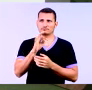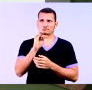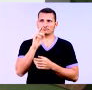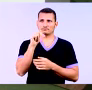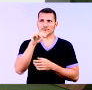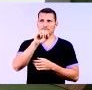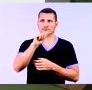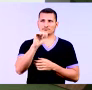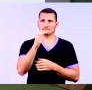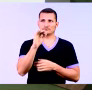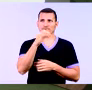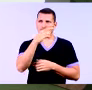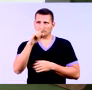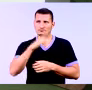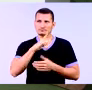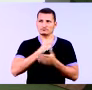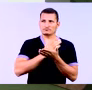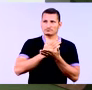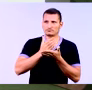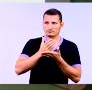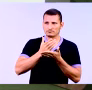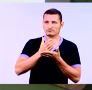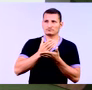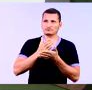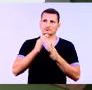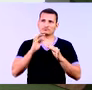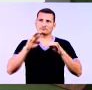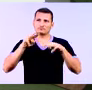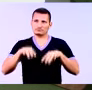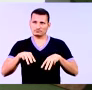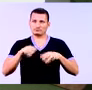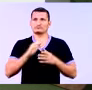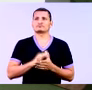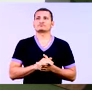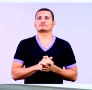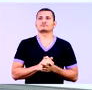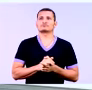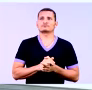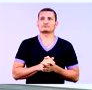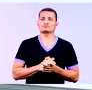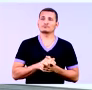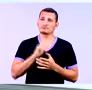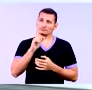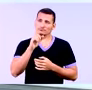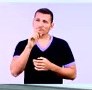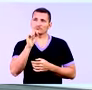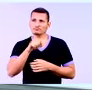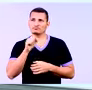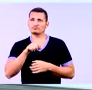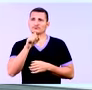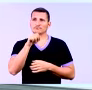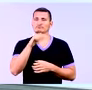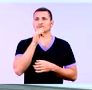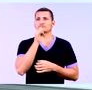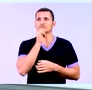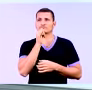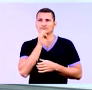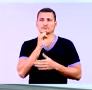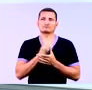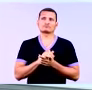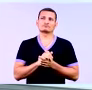várias transações ter um início e um fim? Sim, esse é um bom exemplo, né? É um